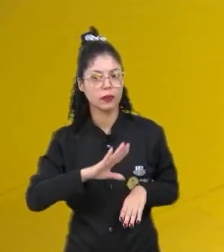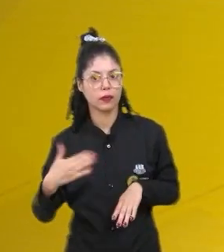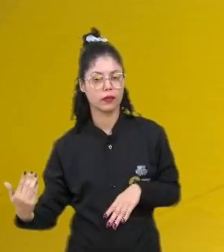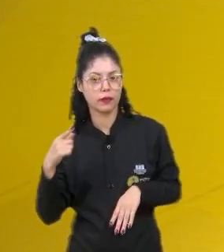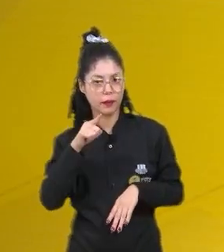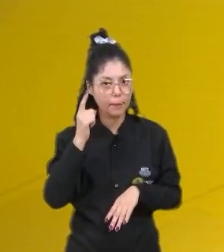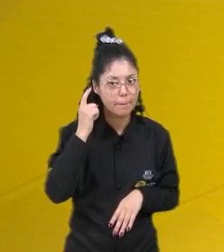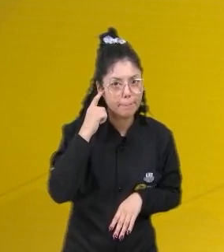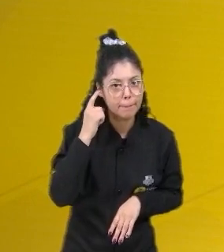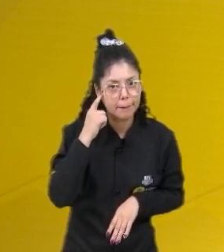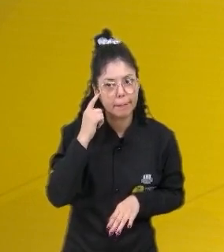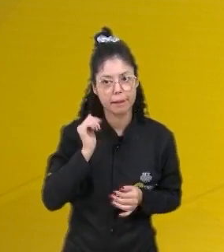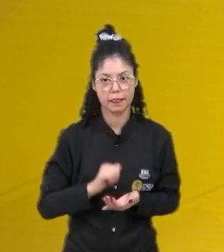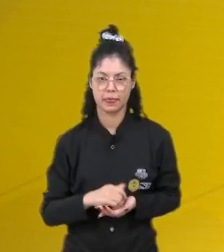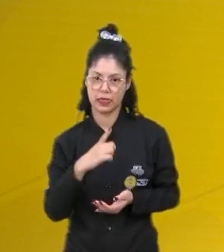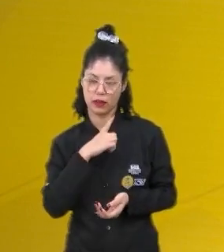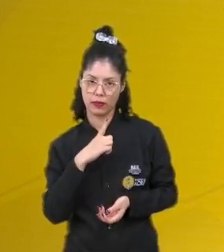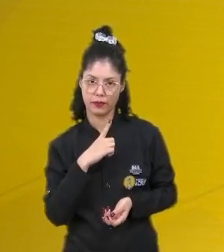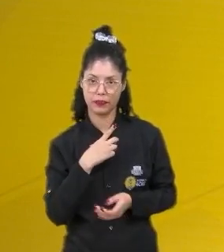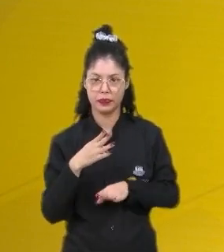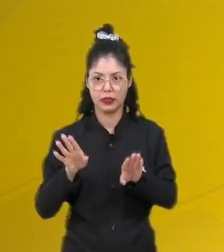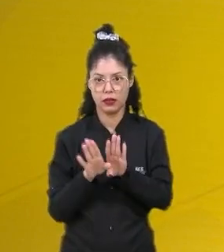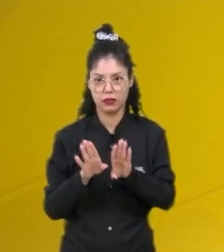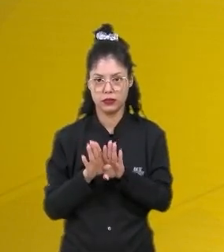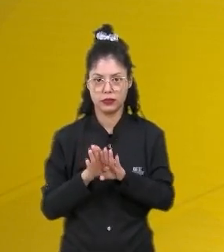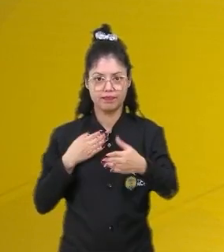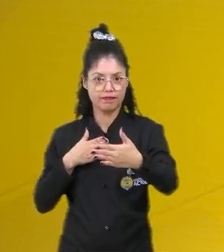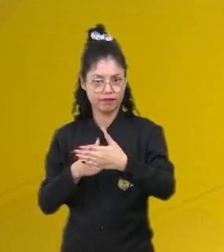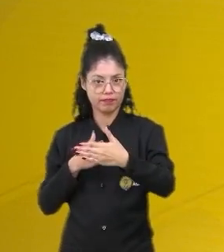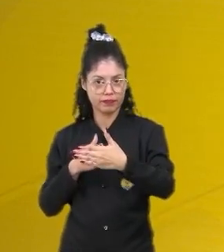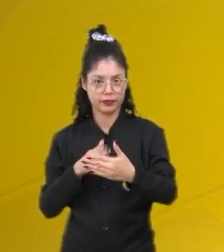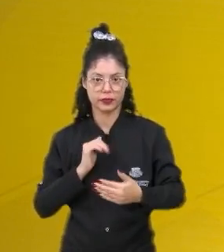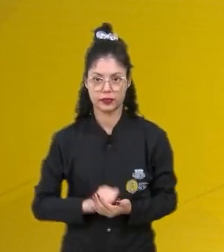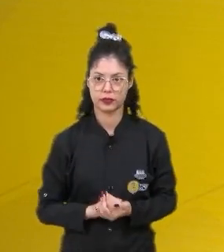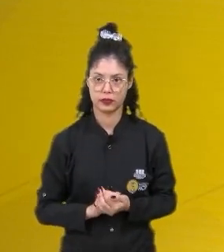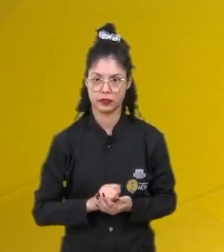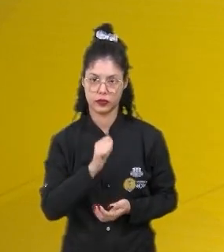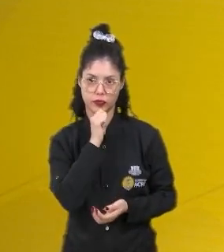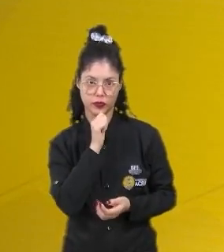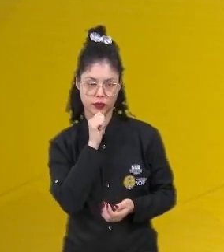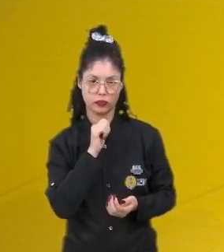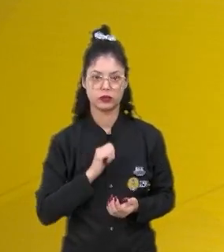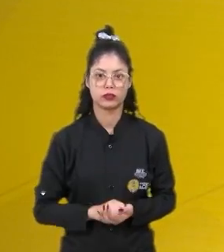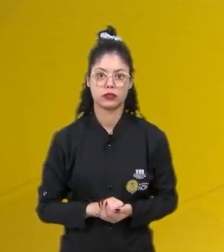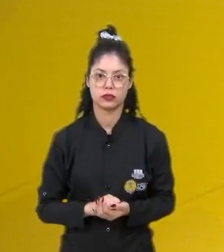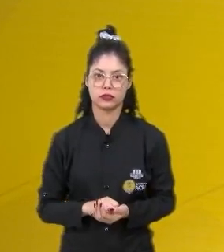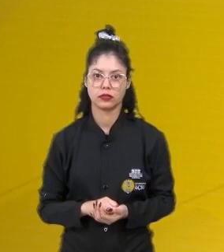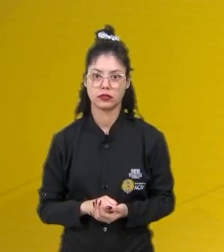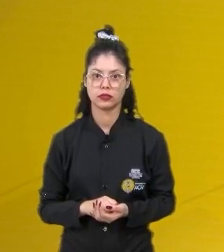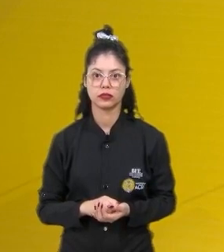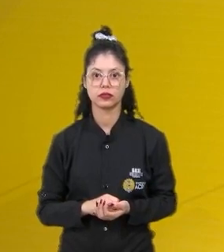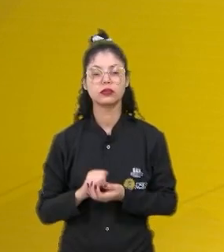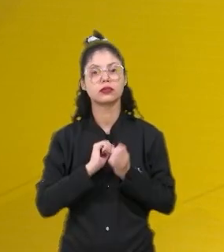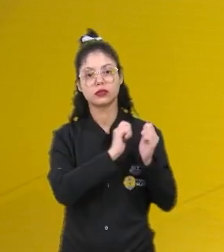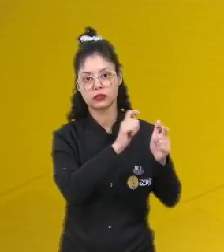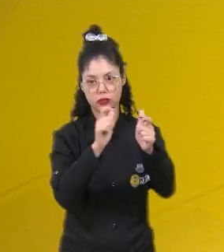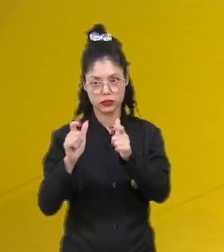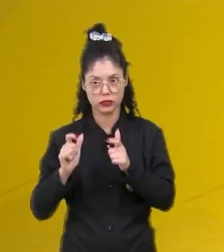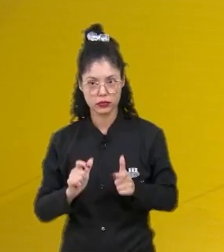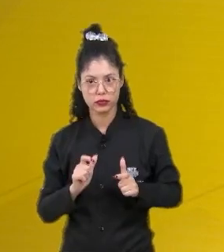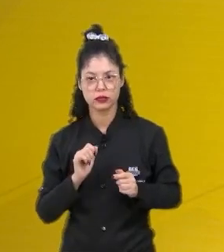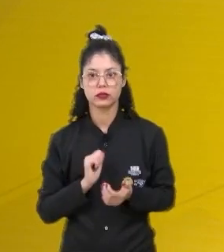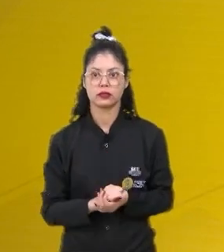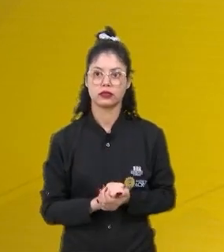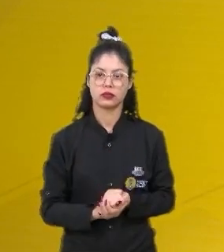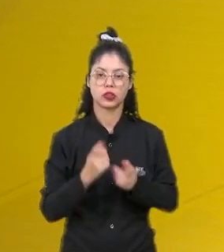você pensa nisso, estamos aí tendo um processo de interferência. É quando há sons no ambiente, né? E